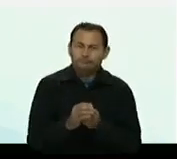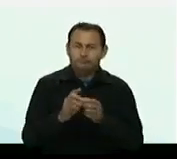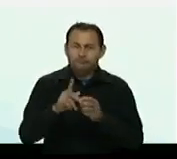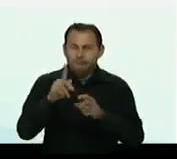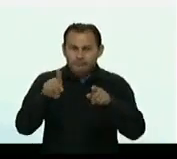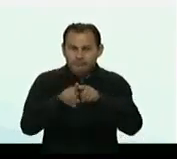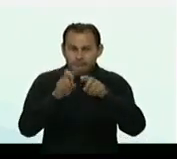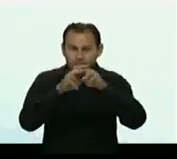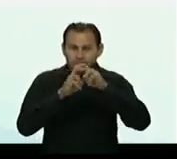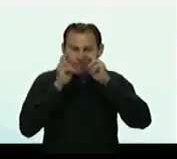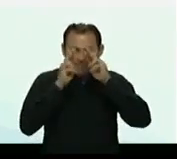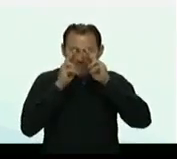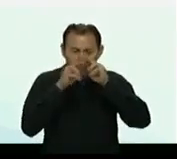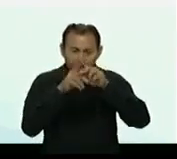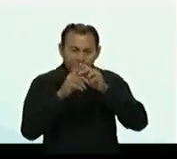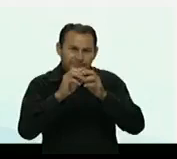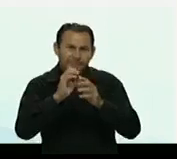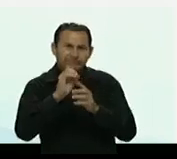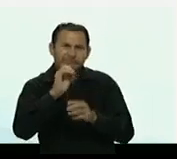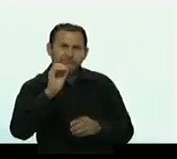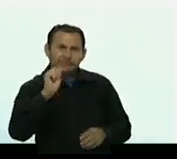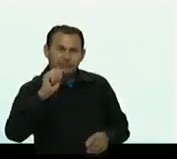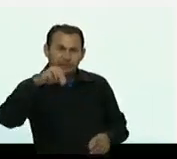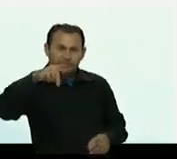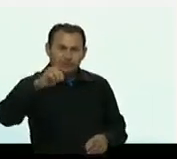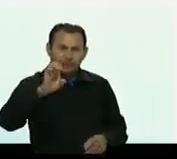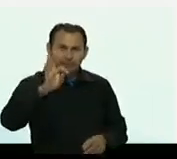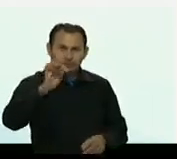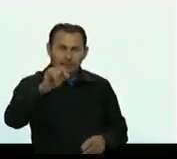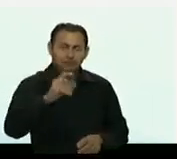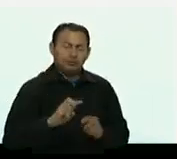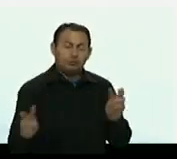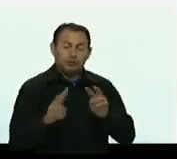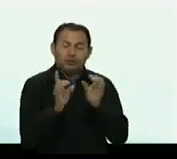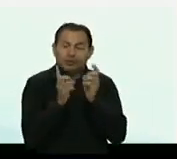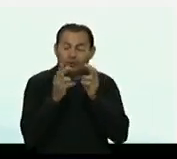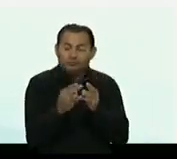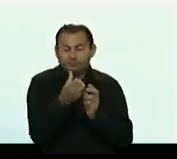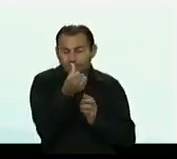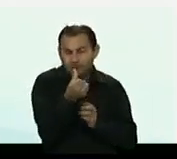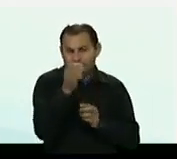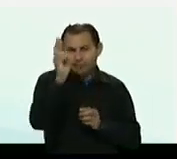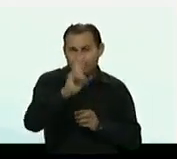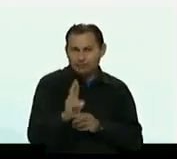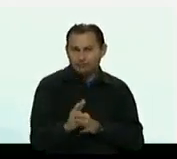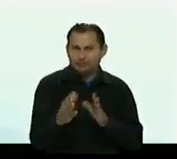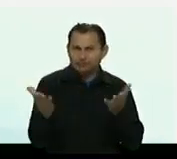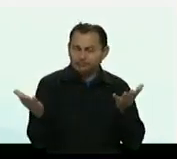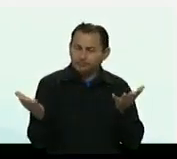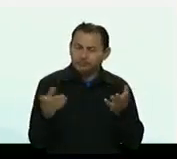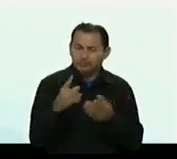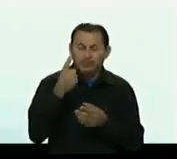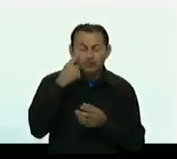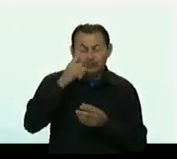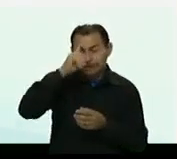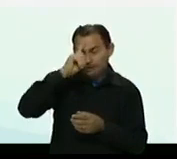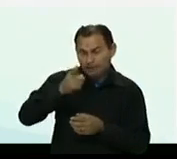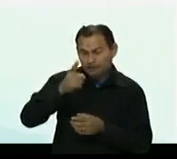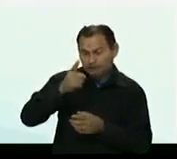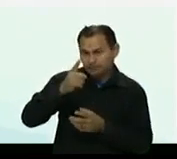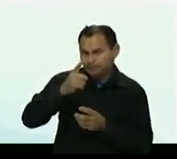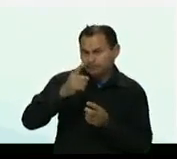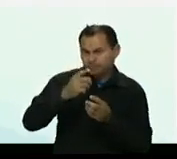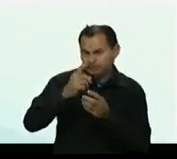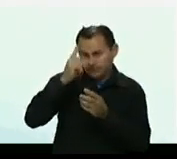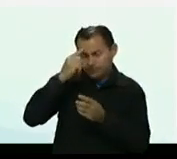quilômetros rodados. Já a Anditaxi tem um valor fixo de R$ 6,00. Então, se você não andar nada, você